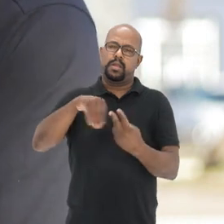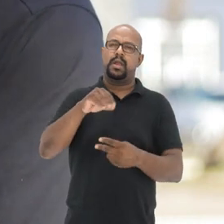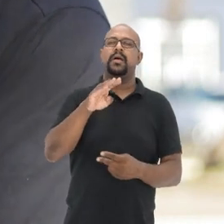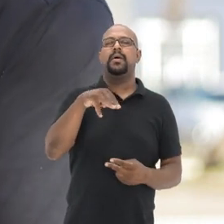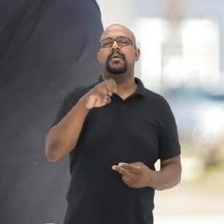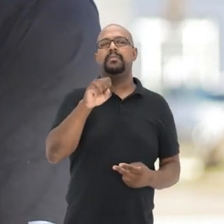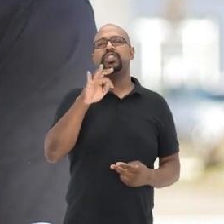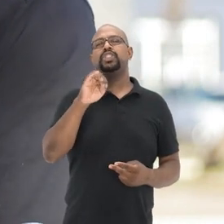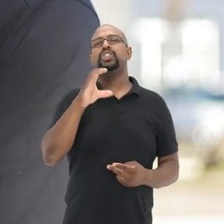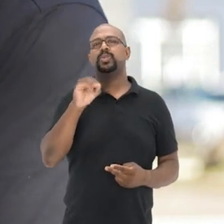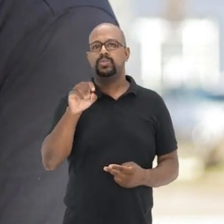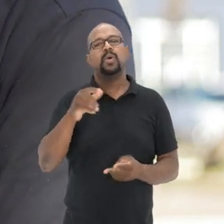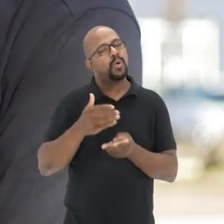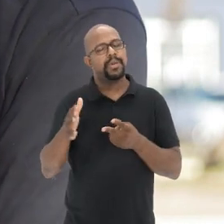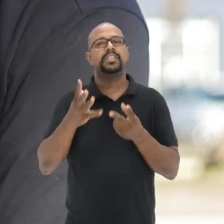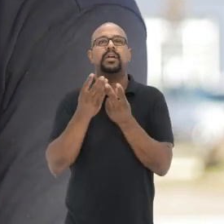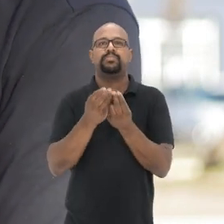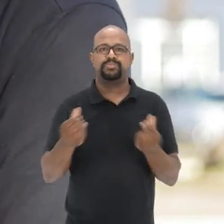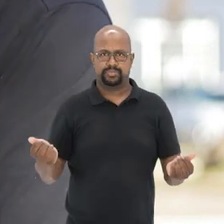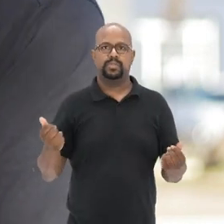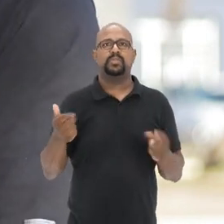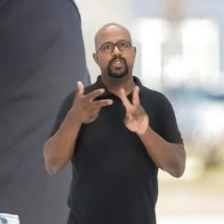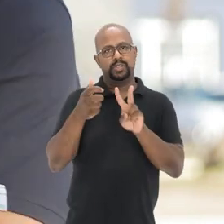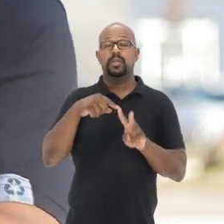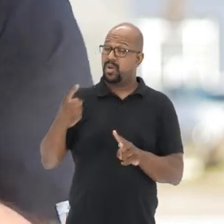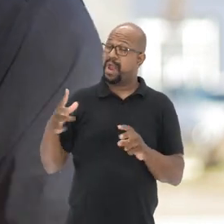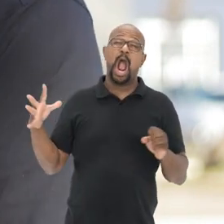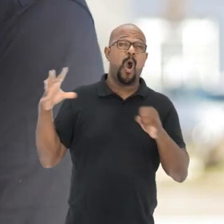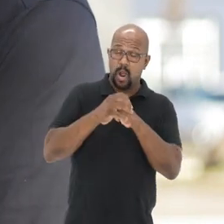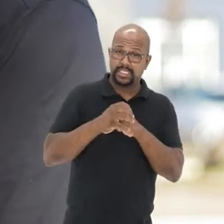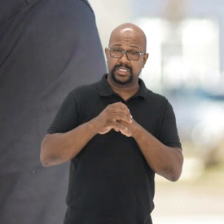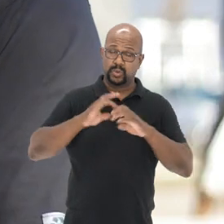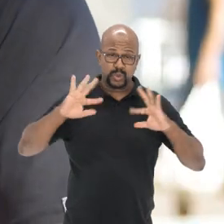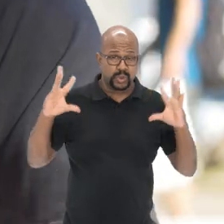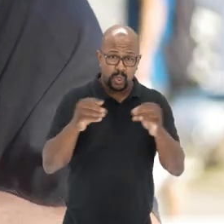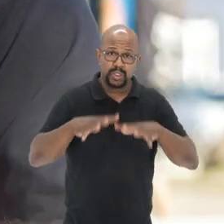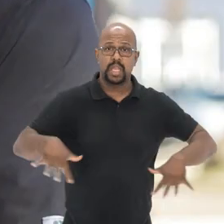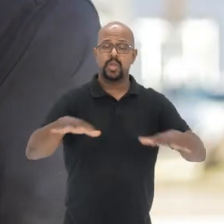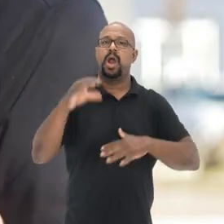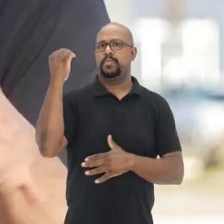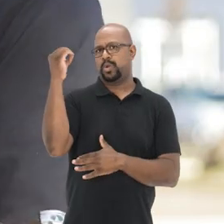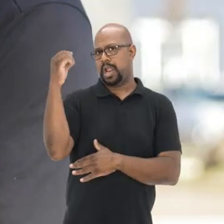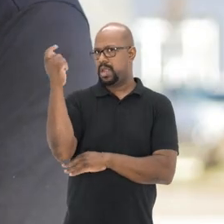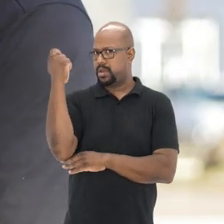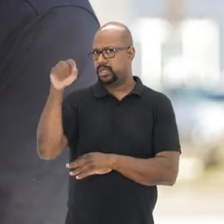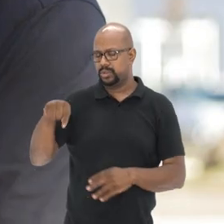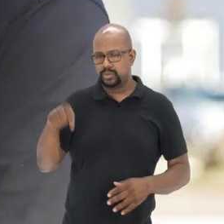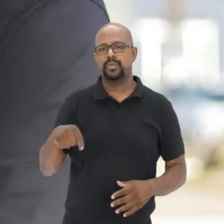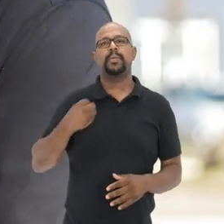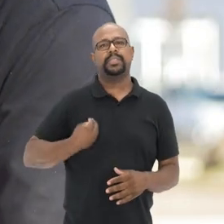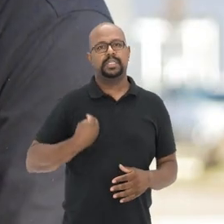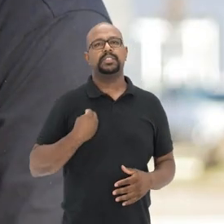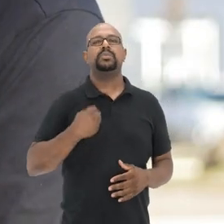mestiço, e aí então ele começa o desaparecimento dele. Com o advento da colonização de todo o território do Rio Grande do Sul e aí a presença dos